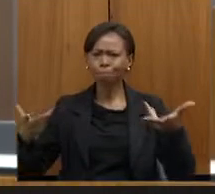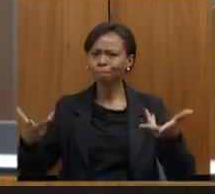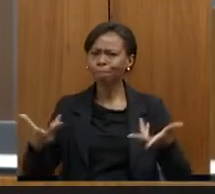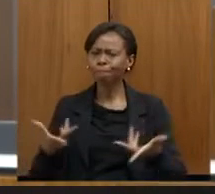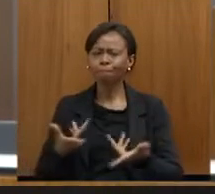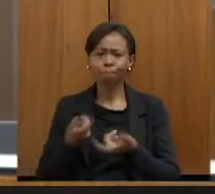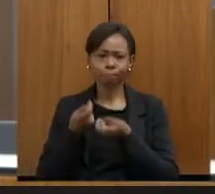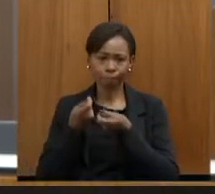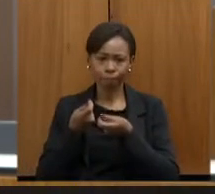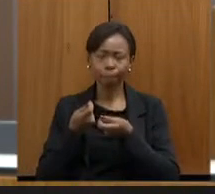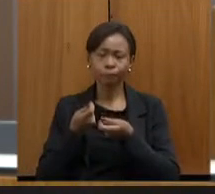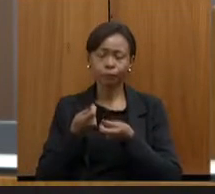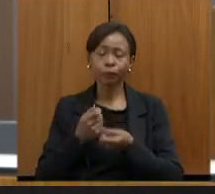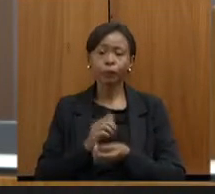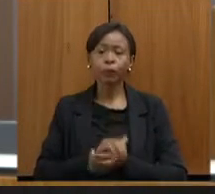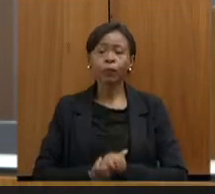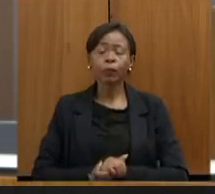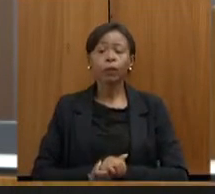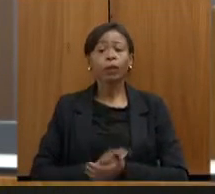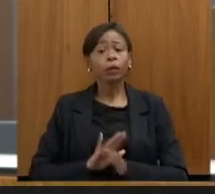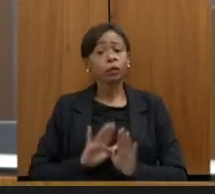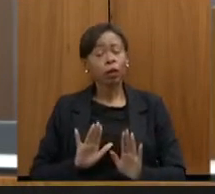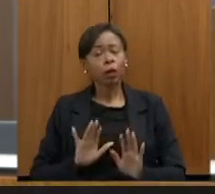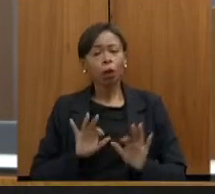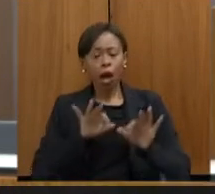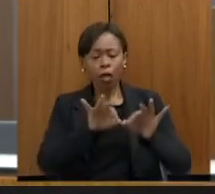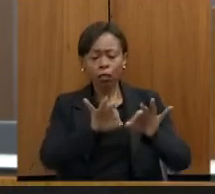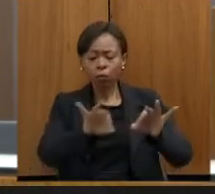Depois que essa medição é feita,